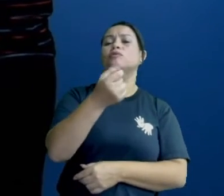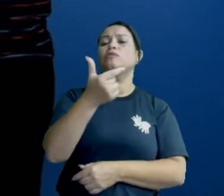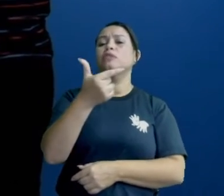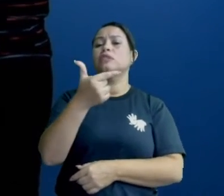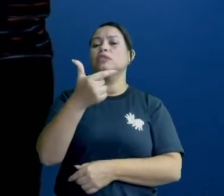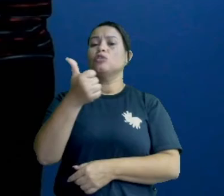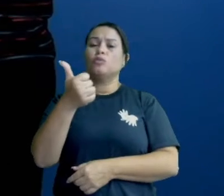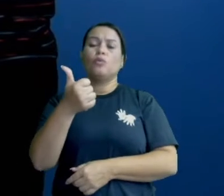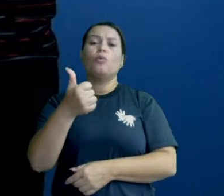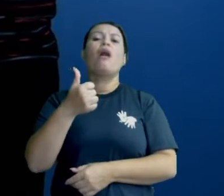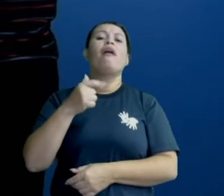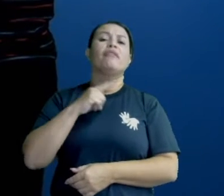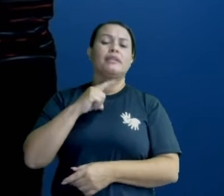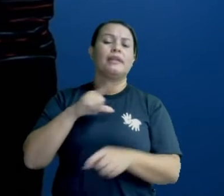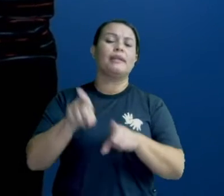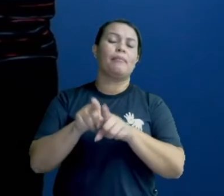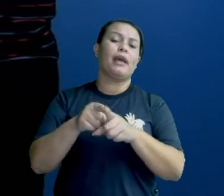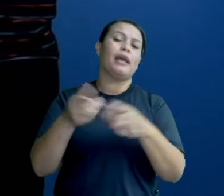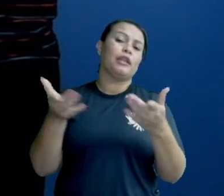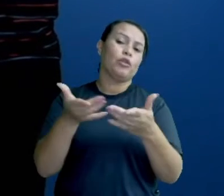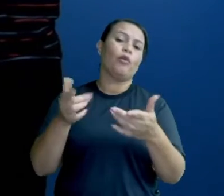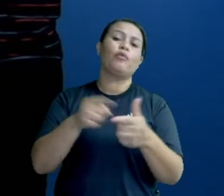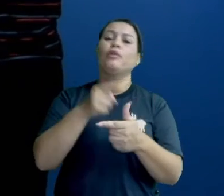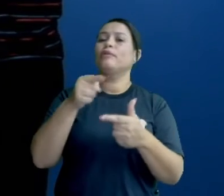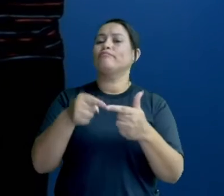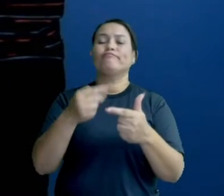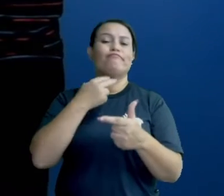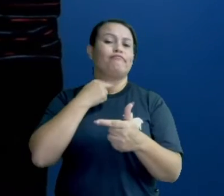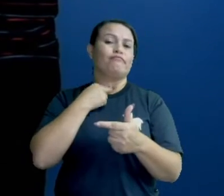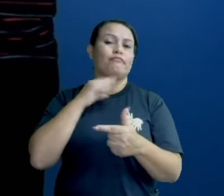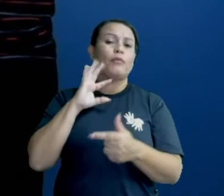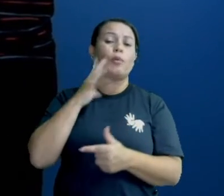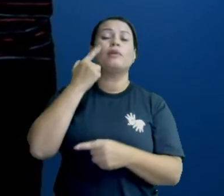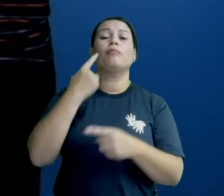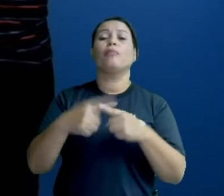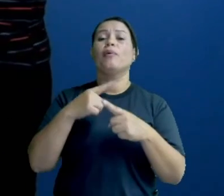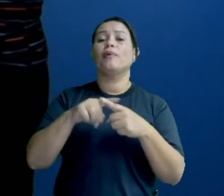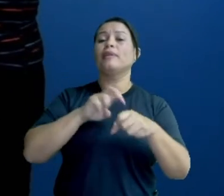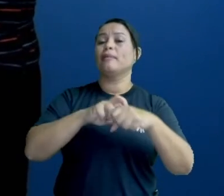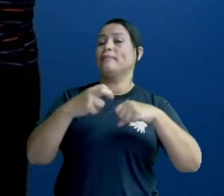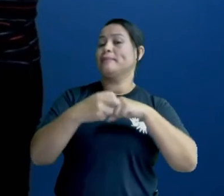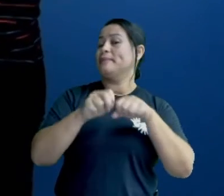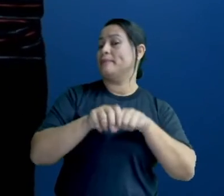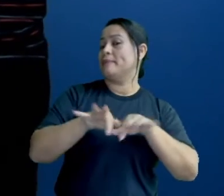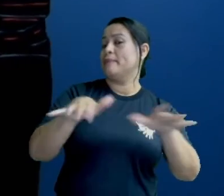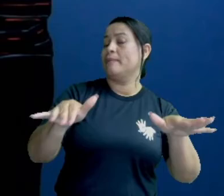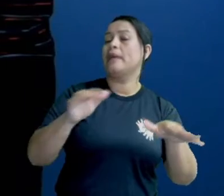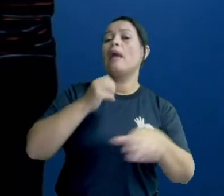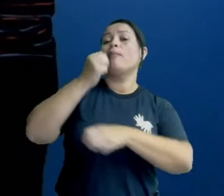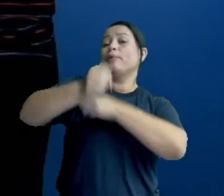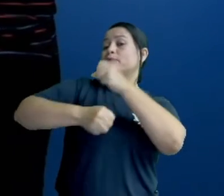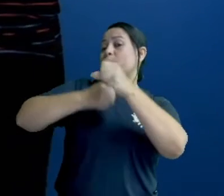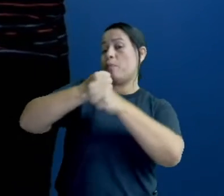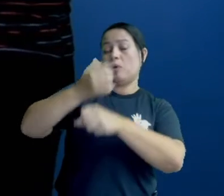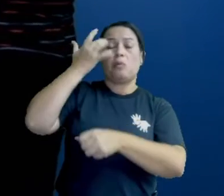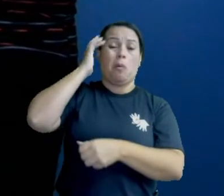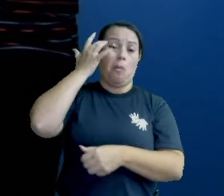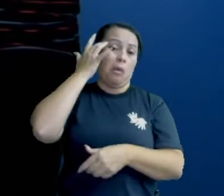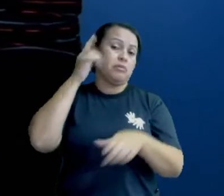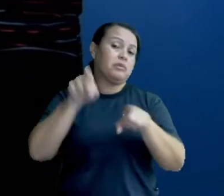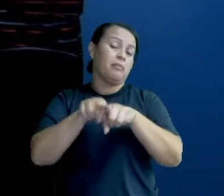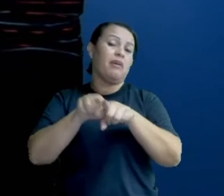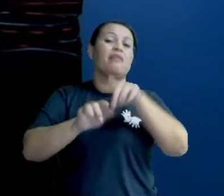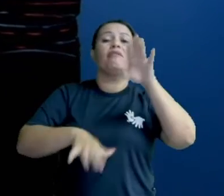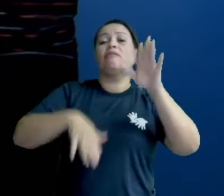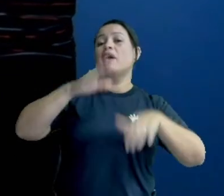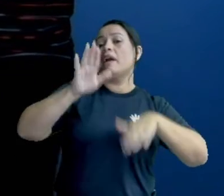pôde acontecer também por conta da pandemia, e aí não temos o censo esse ano e talvez tenhamos ano que vem, e aí depende também, lógico, né, de como a